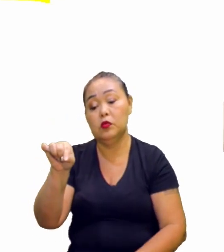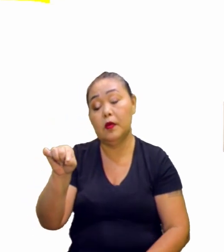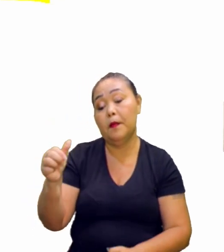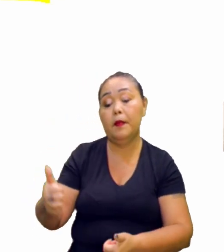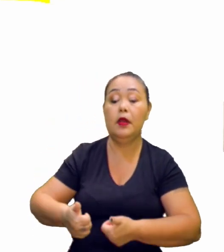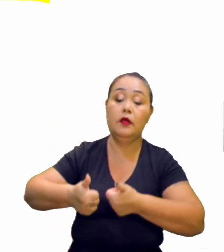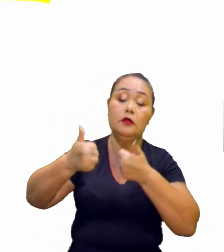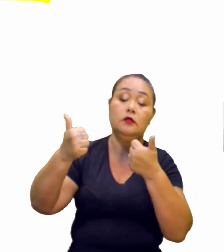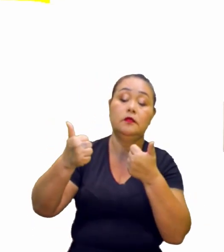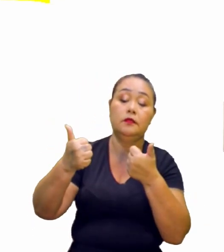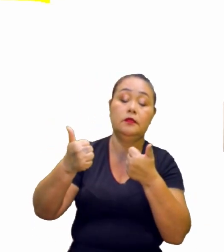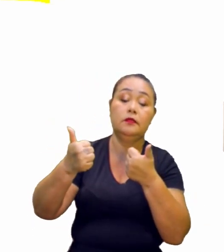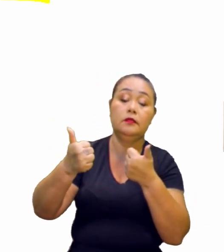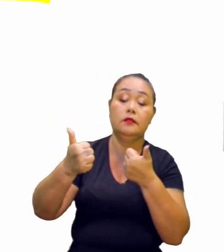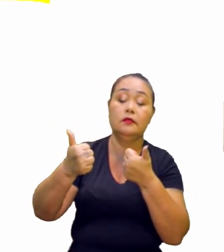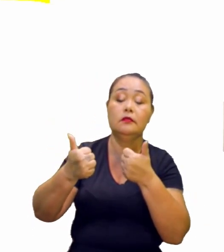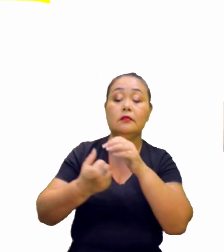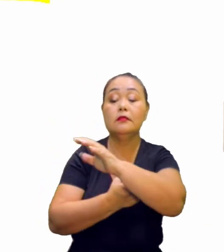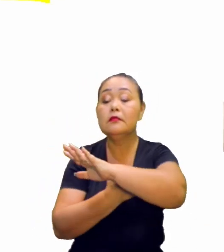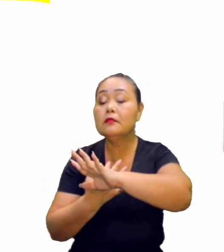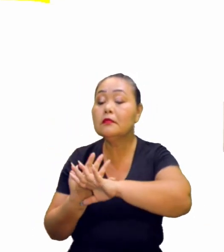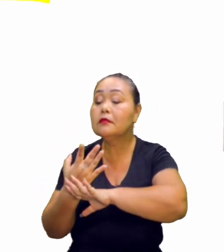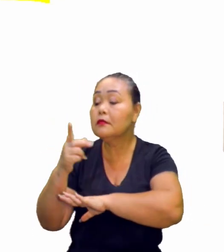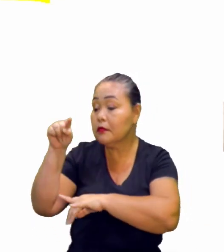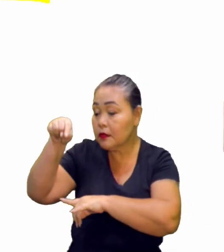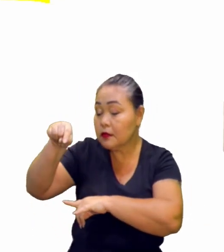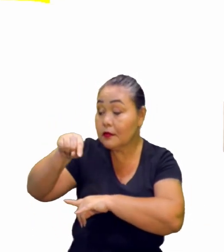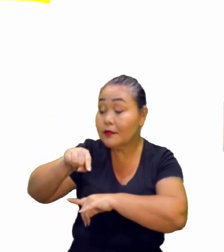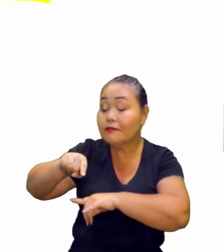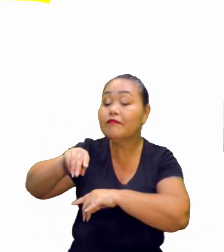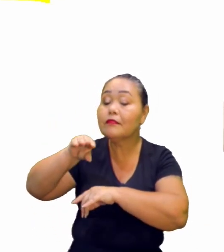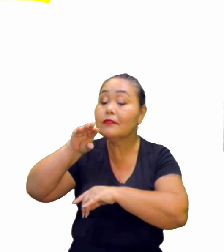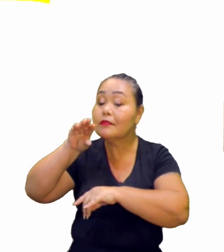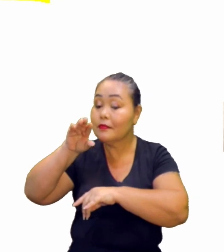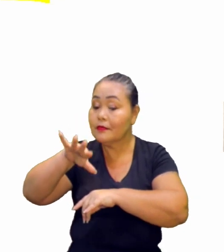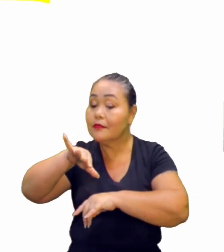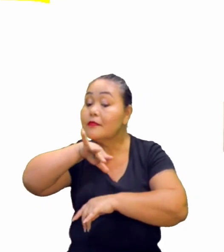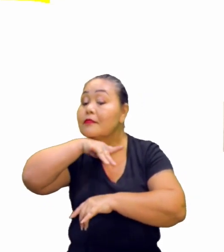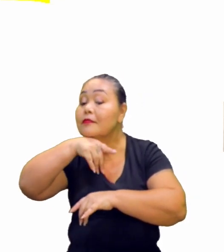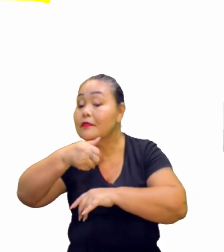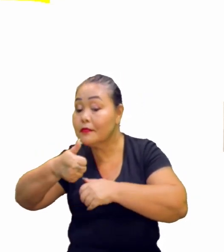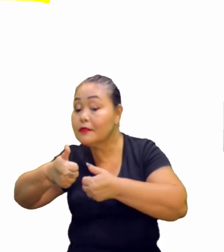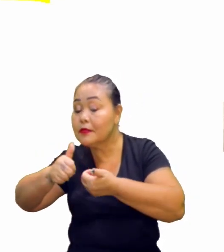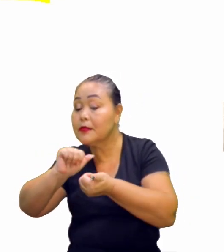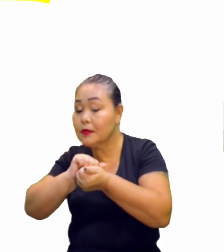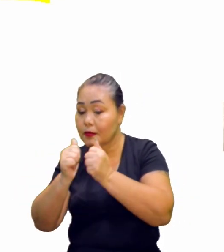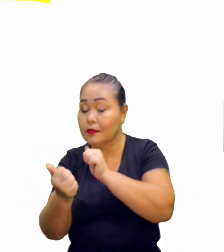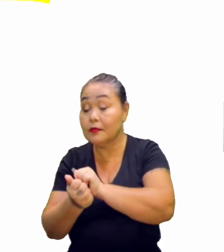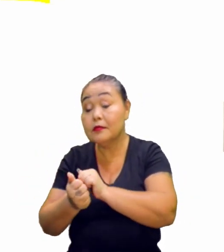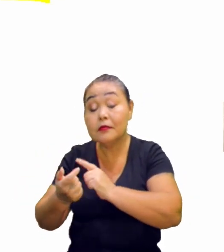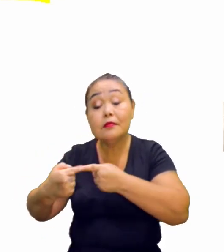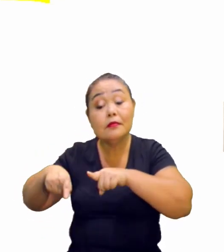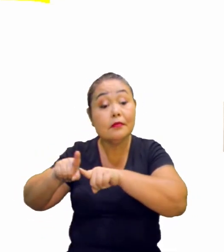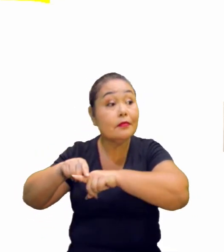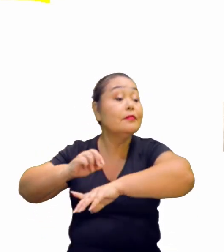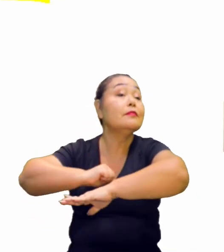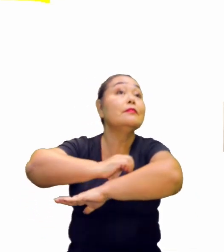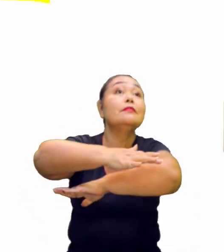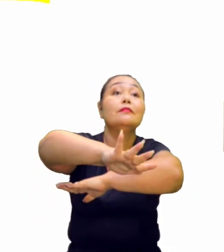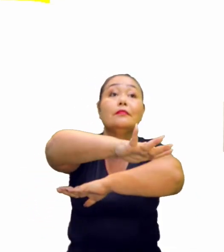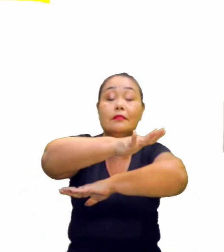melhor ambientação desse animal nessa área, tá? E também para o ambiente em si,